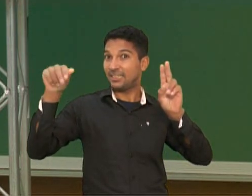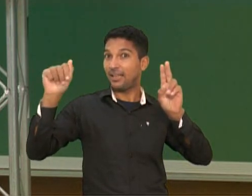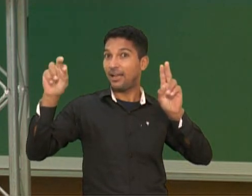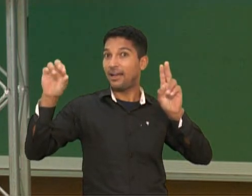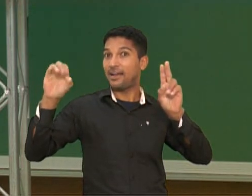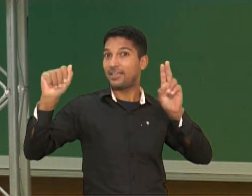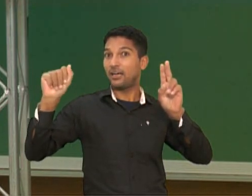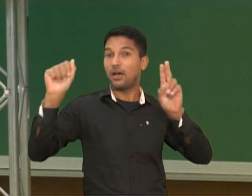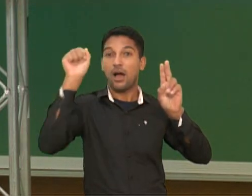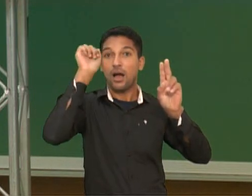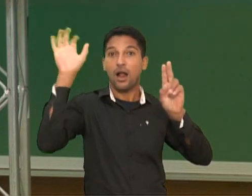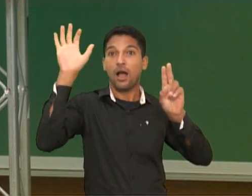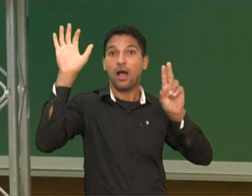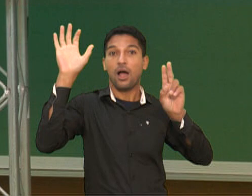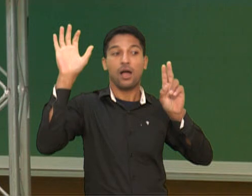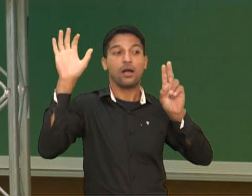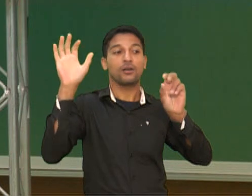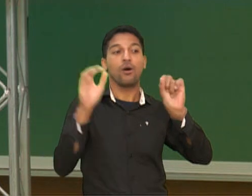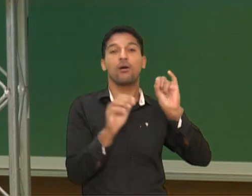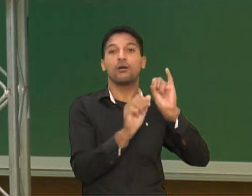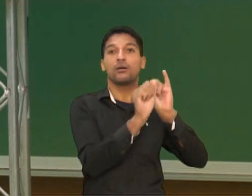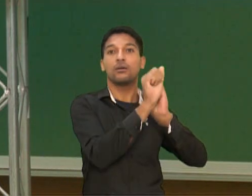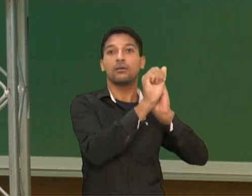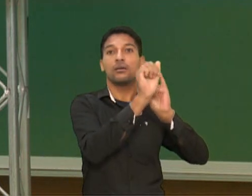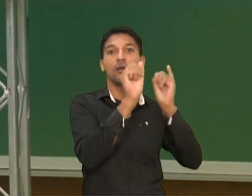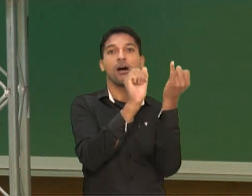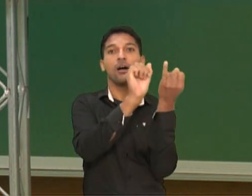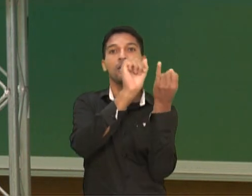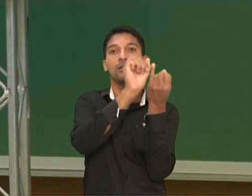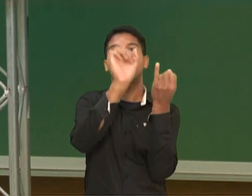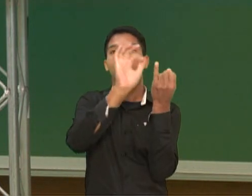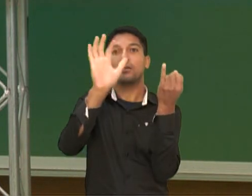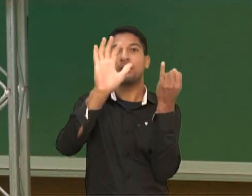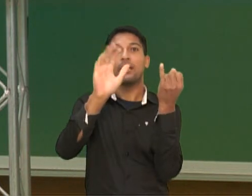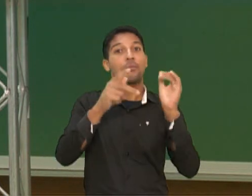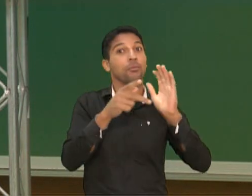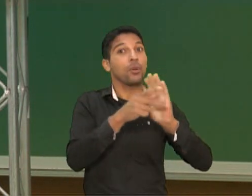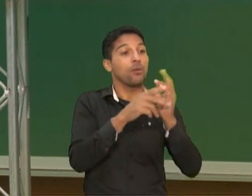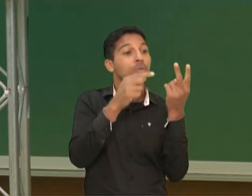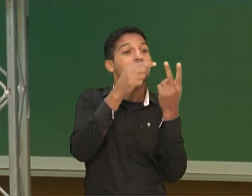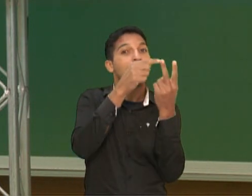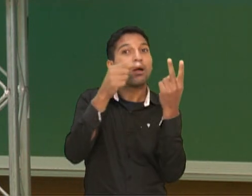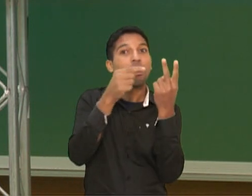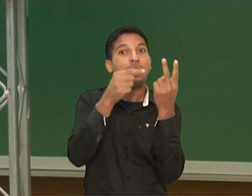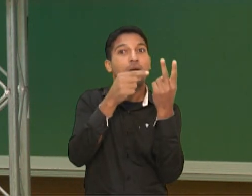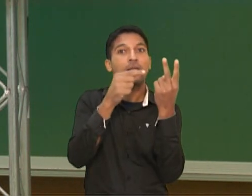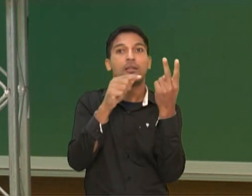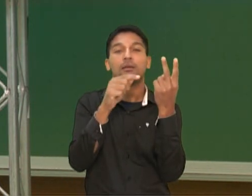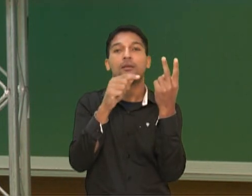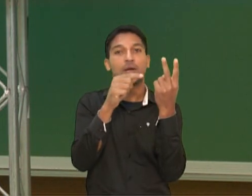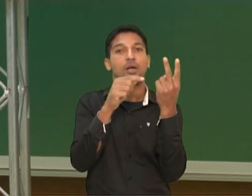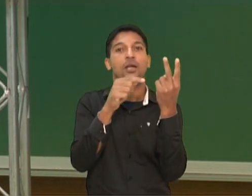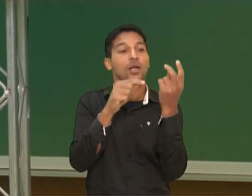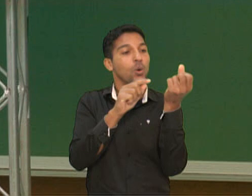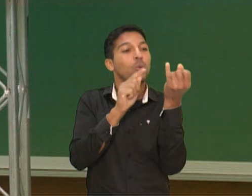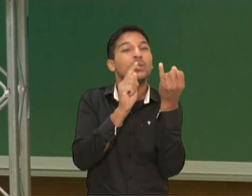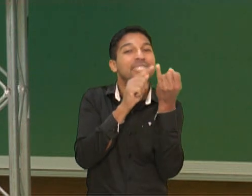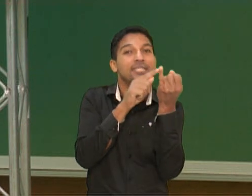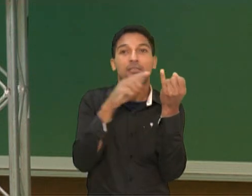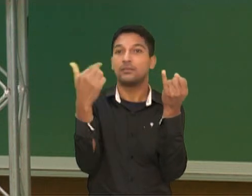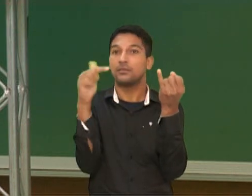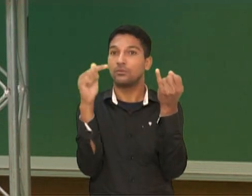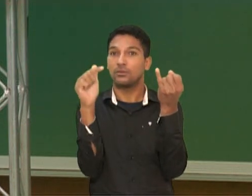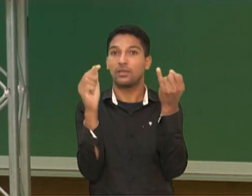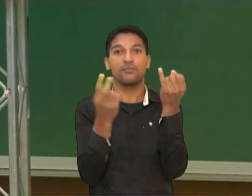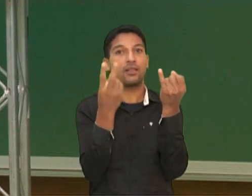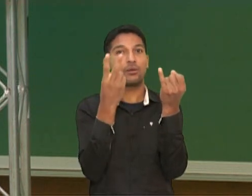quadrada é de um número negativo, tá? Então, essa unidade imaginária, ela não tem valor. O i é só